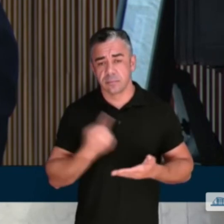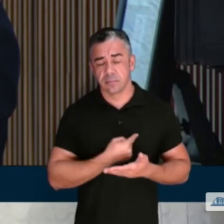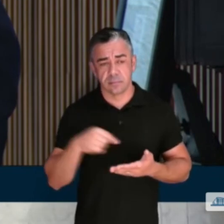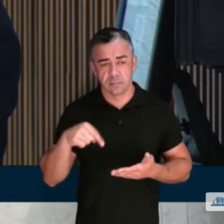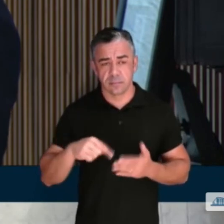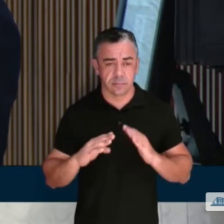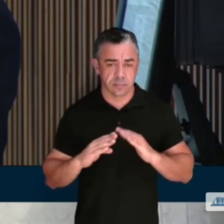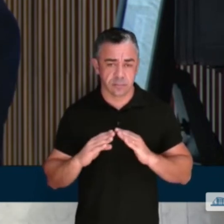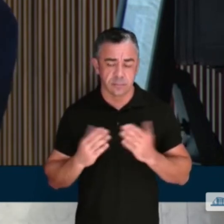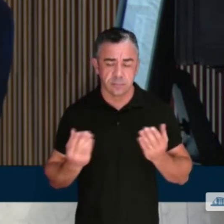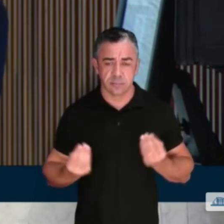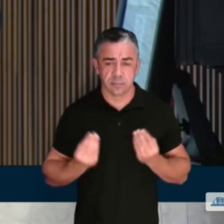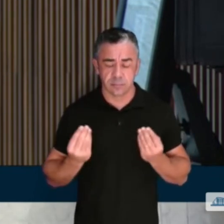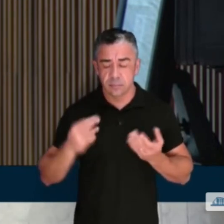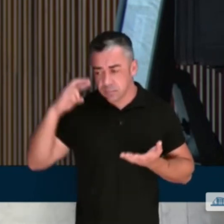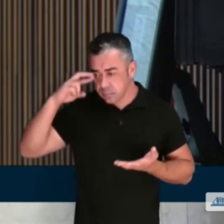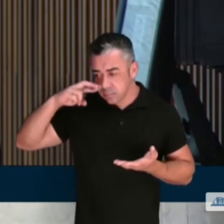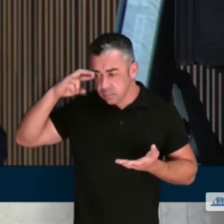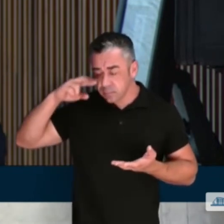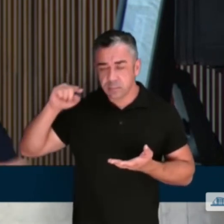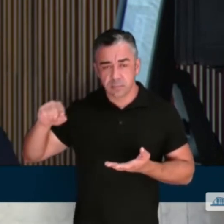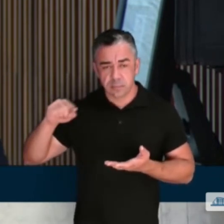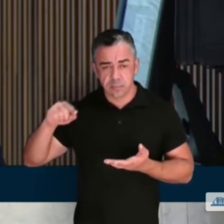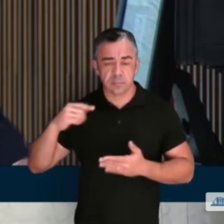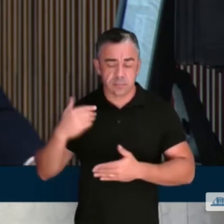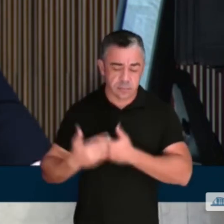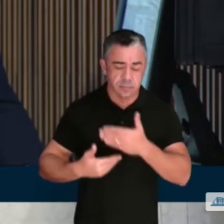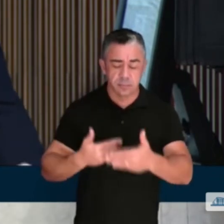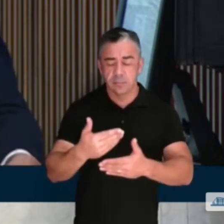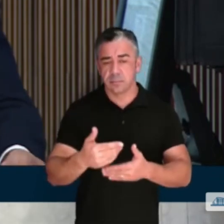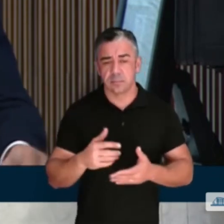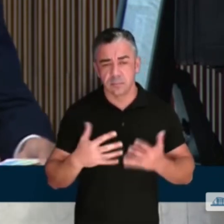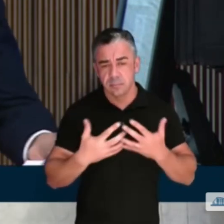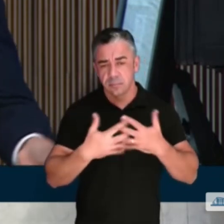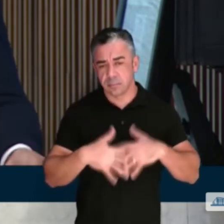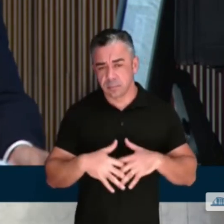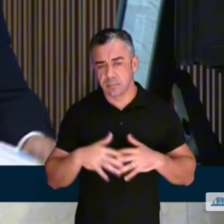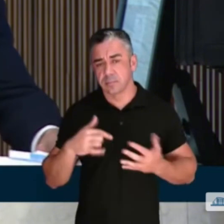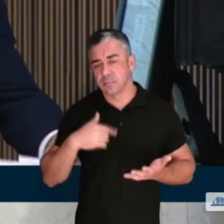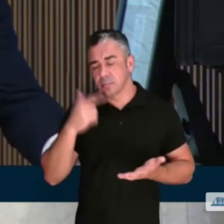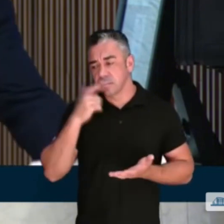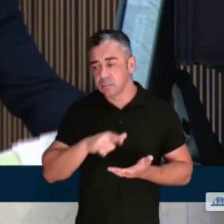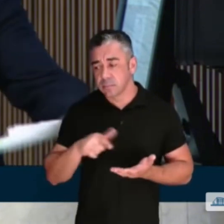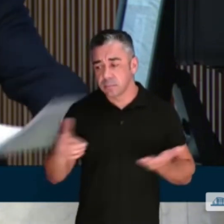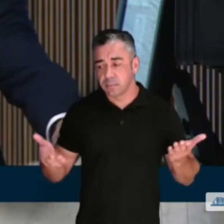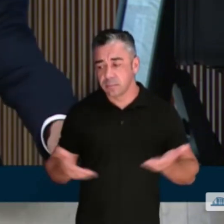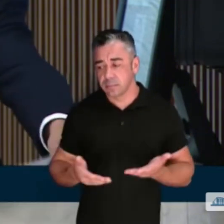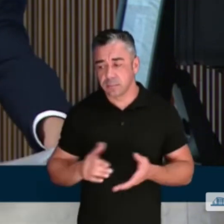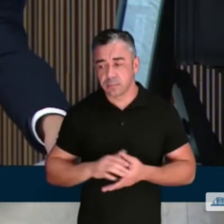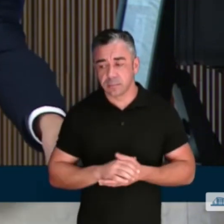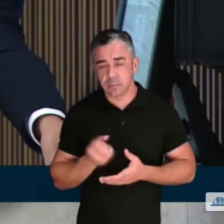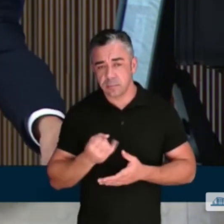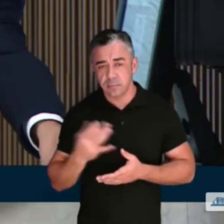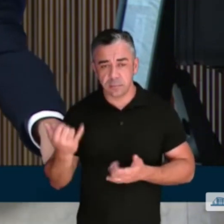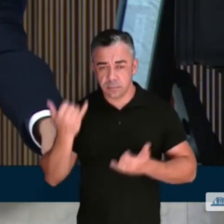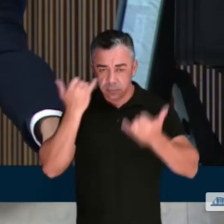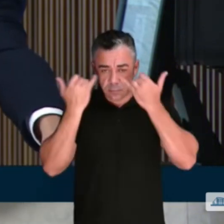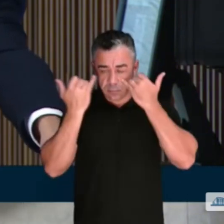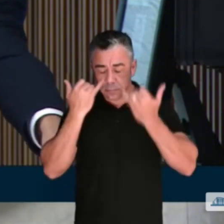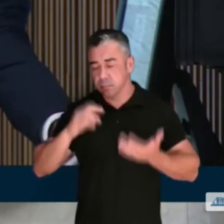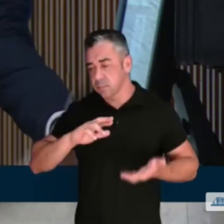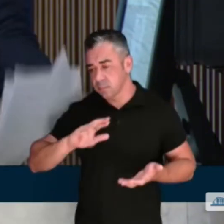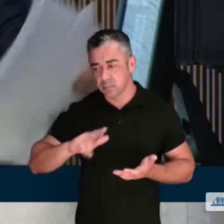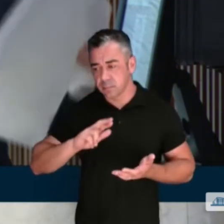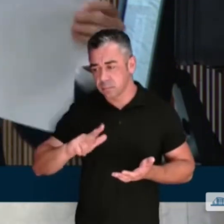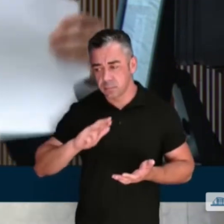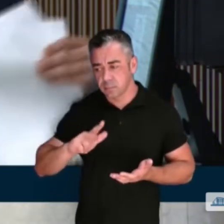casa. Como fiscalizar esses processos? Eu consegui aqui algumas informações, mas elas não